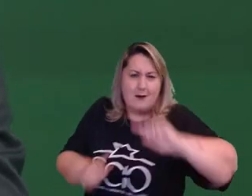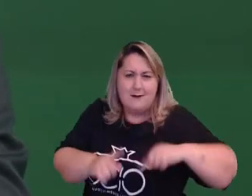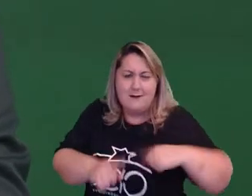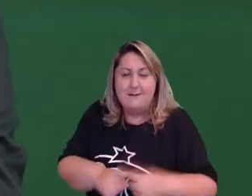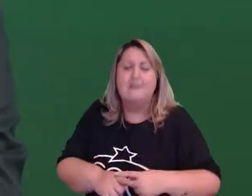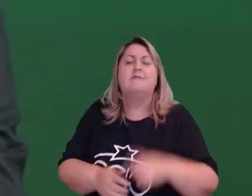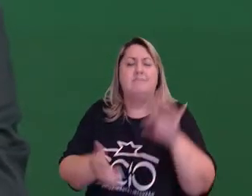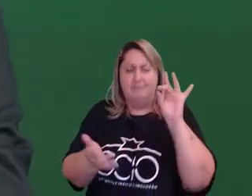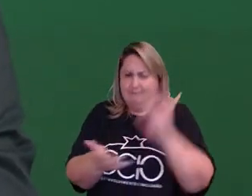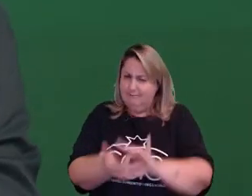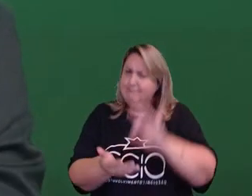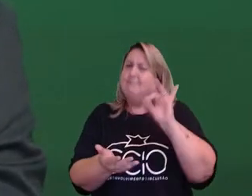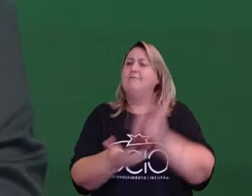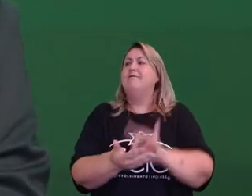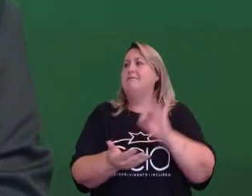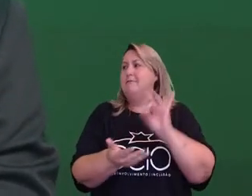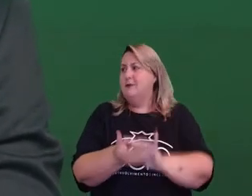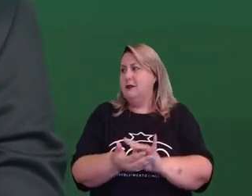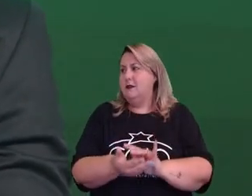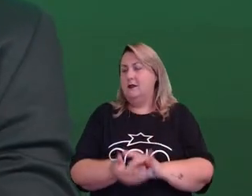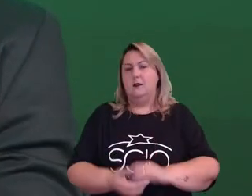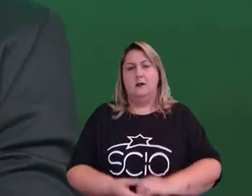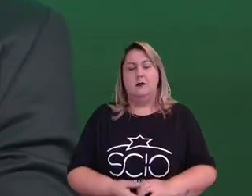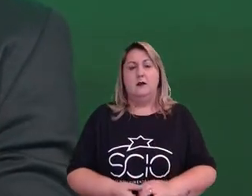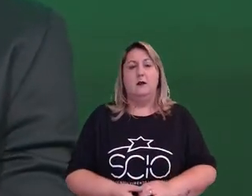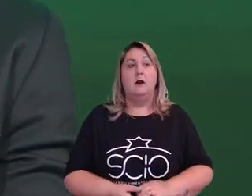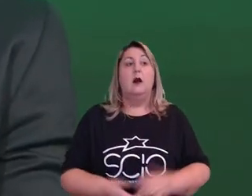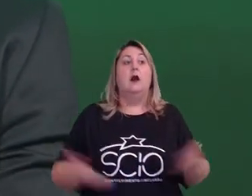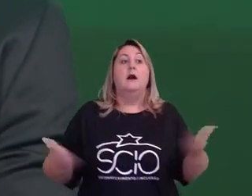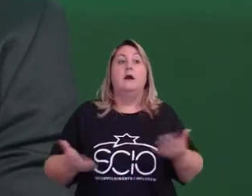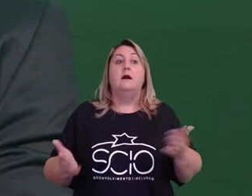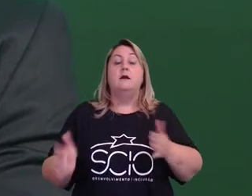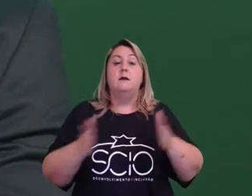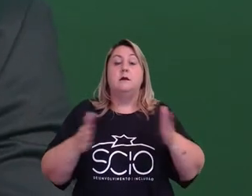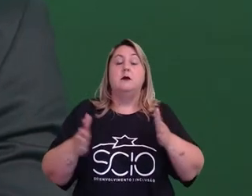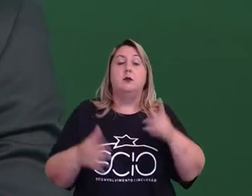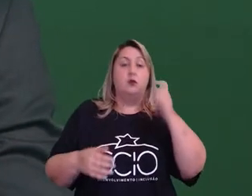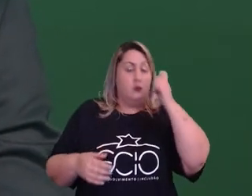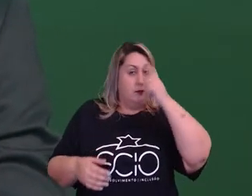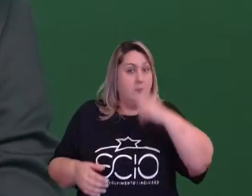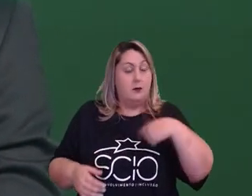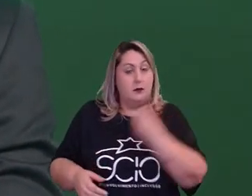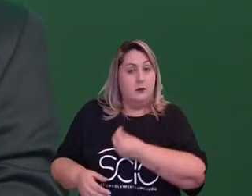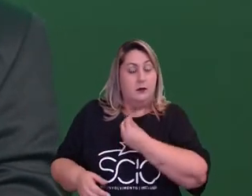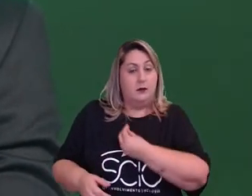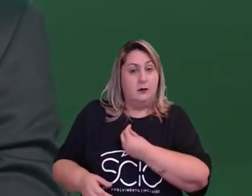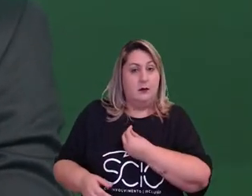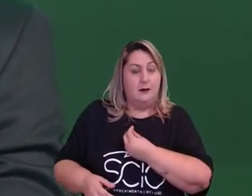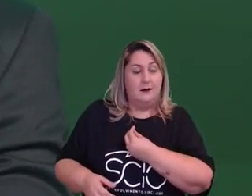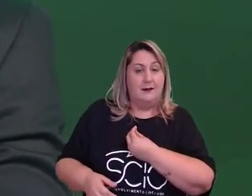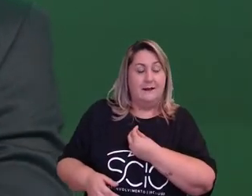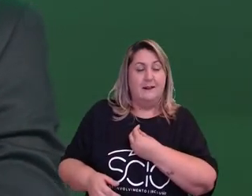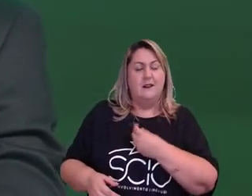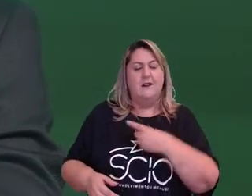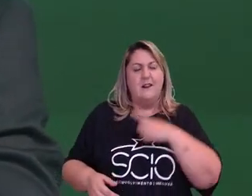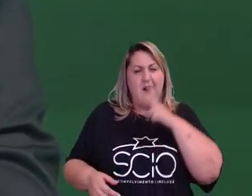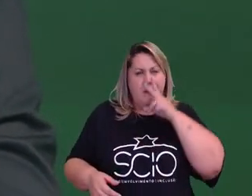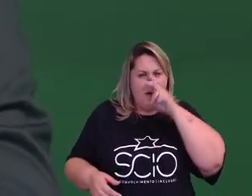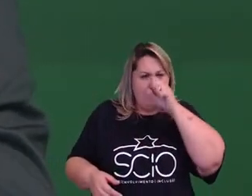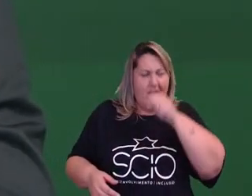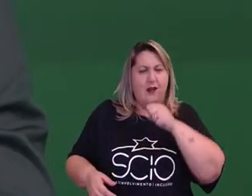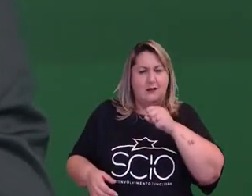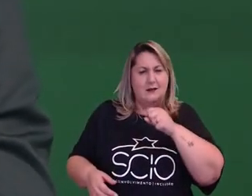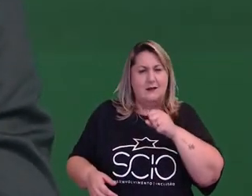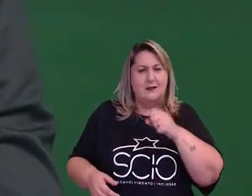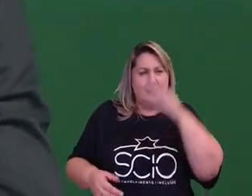uma verdade que é inquestionável. Nesse momento tão difícil que nós passamos, essa palavra empatia ficou tão forte